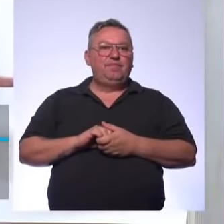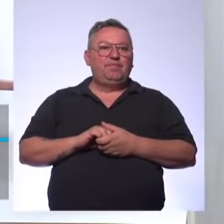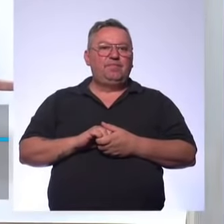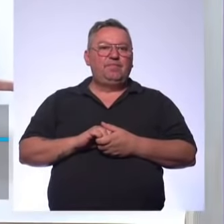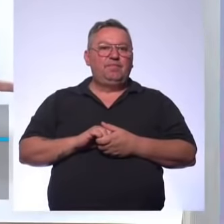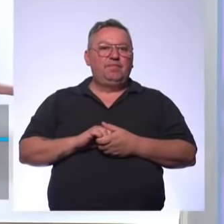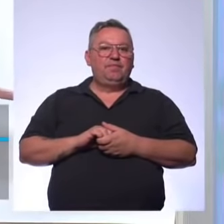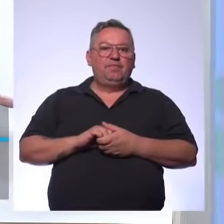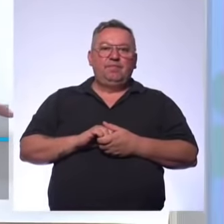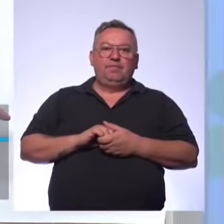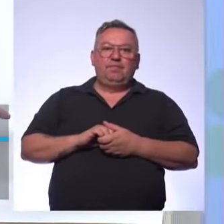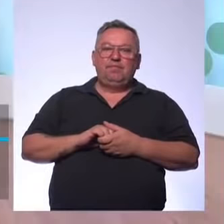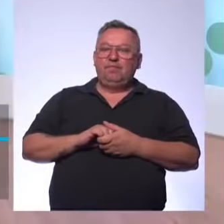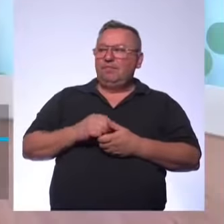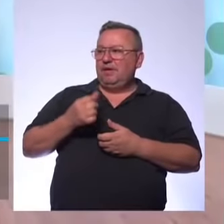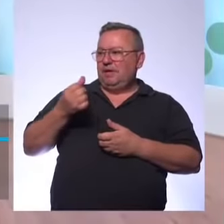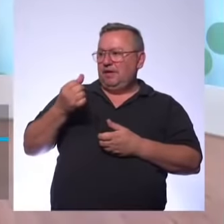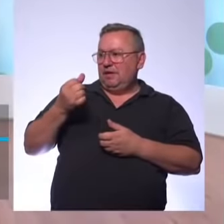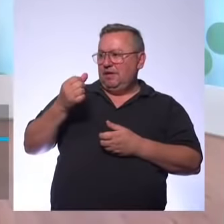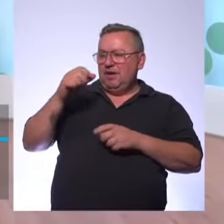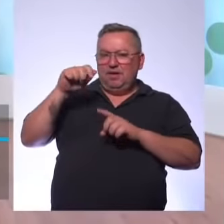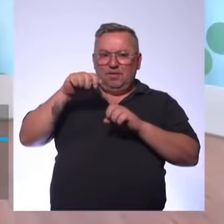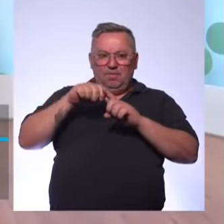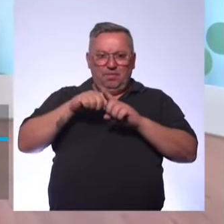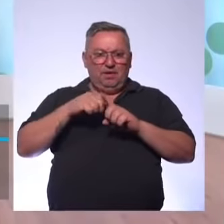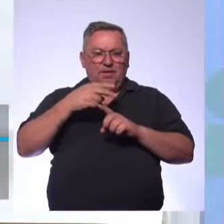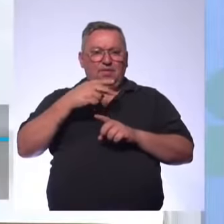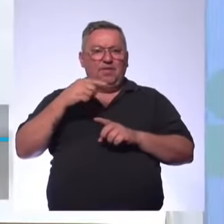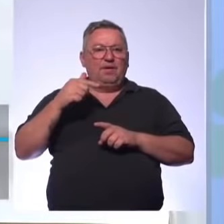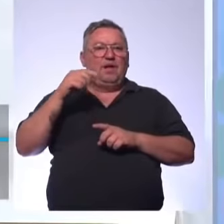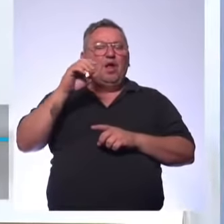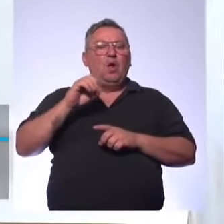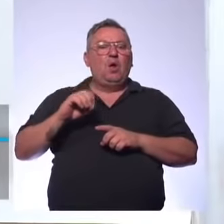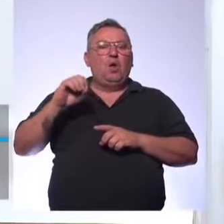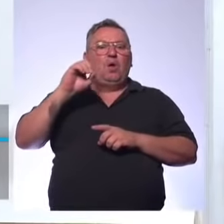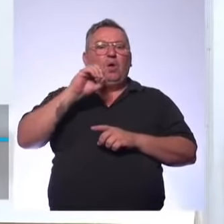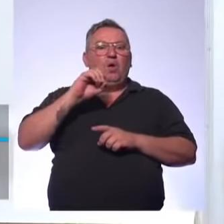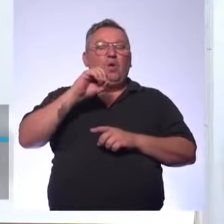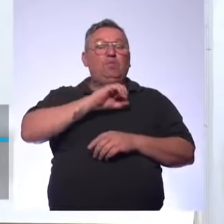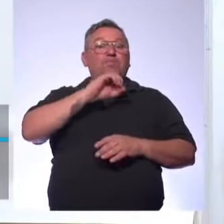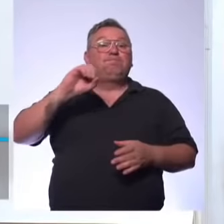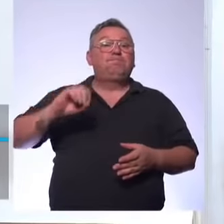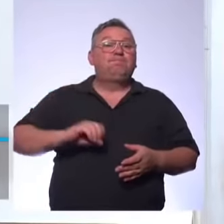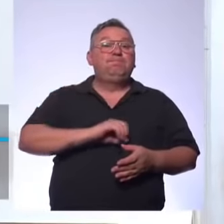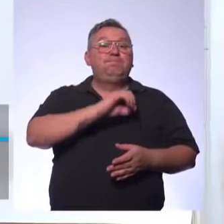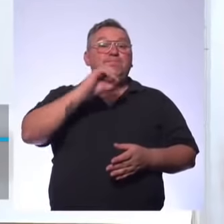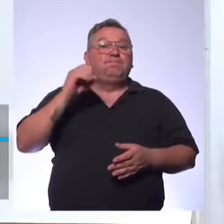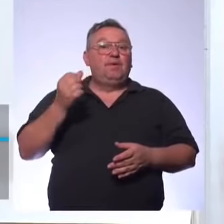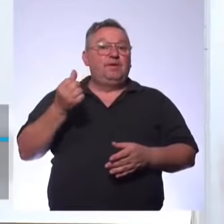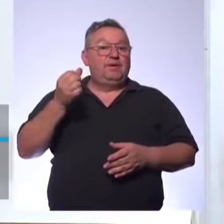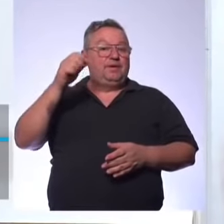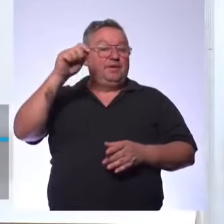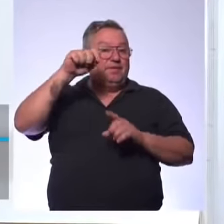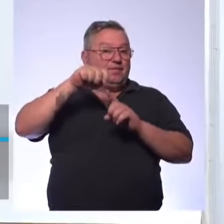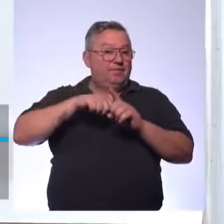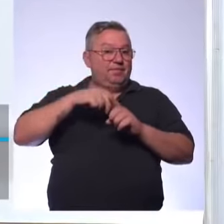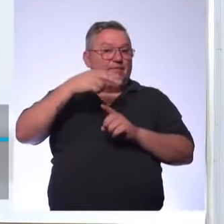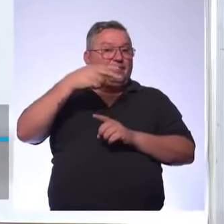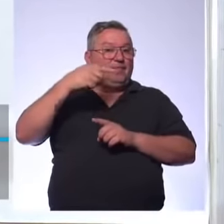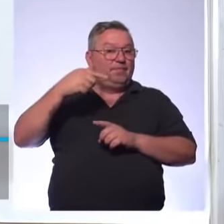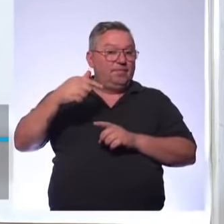vão fazer, farão 6 meses, né, Ed? Agora, dia 27 de outubro, o Centro de Mídias faz 6 meses, né? No dia